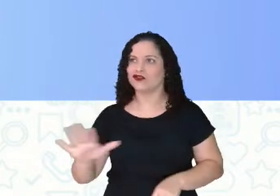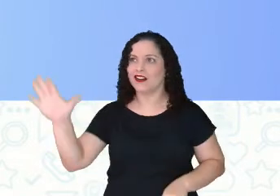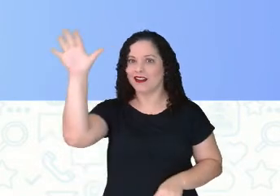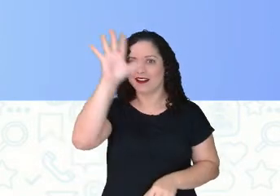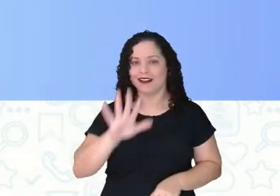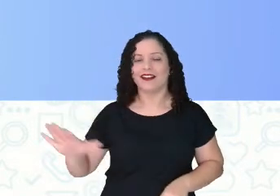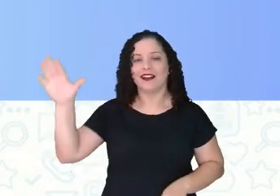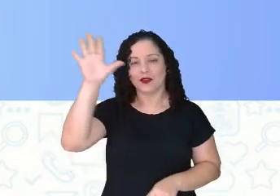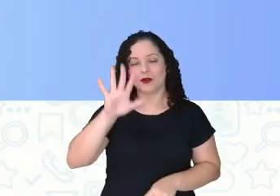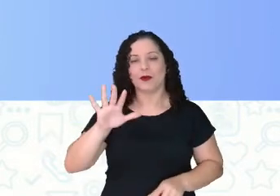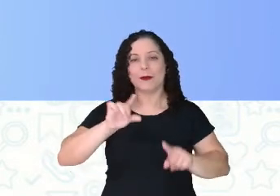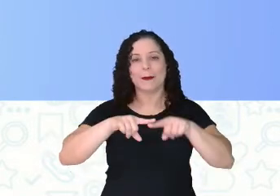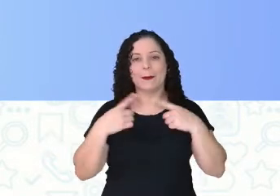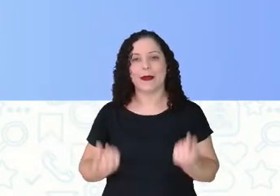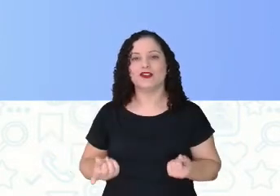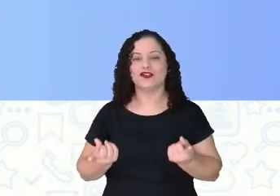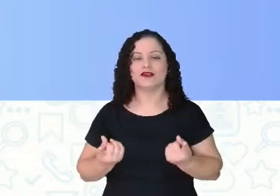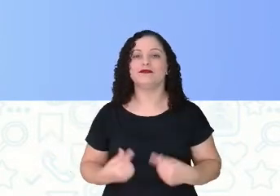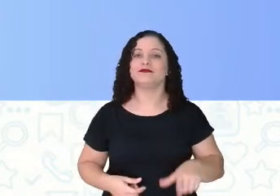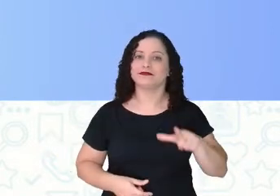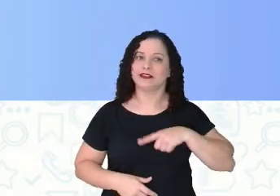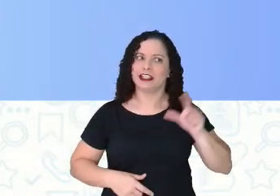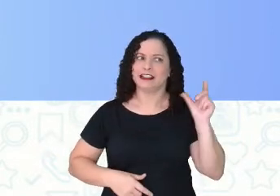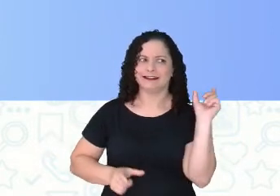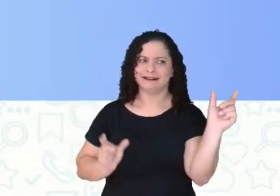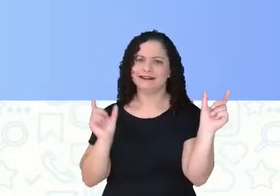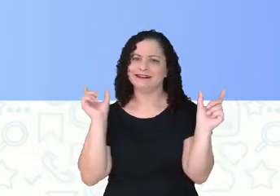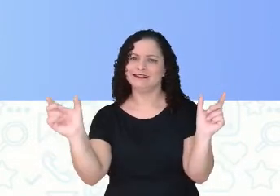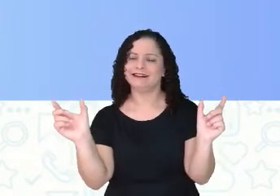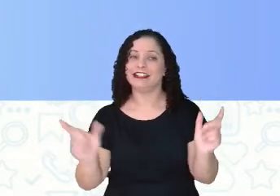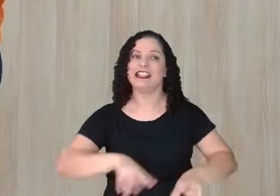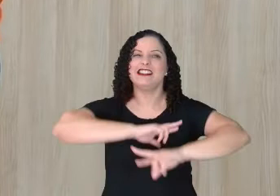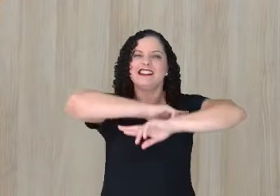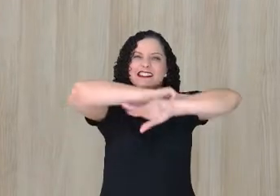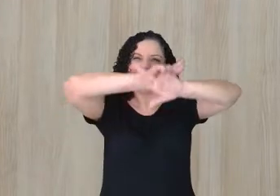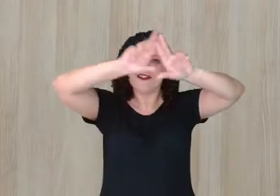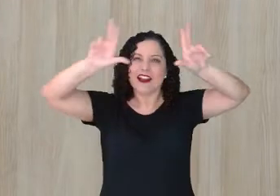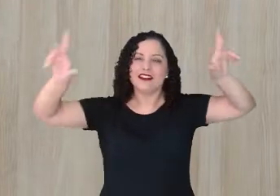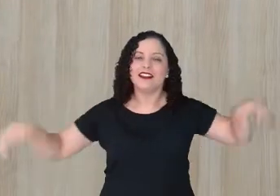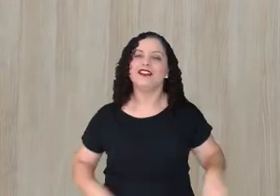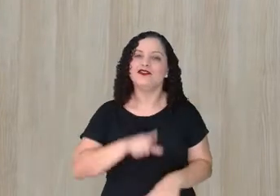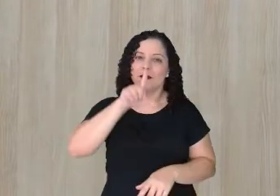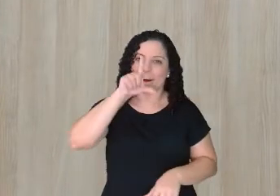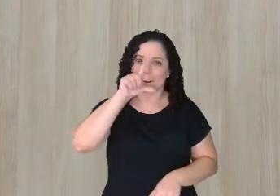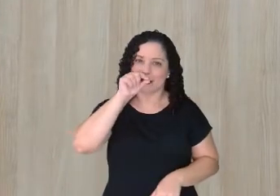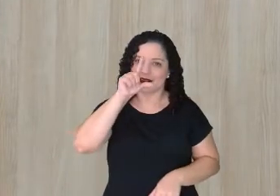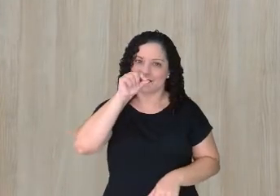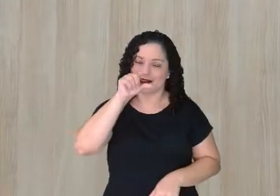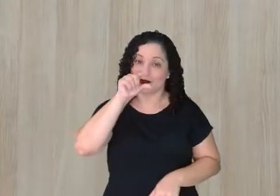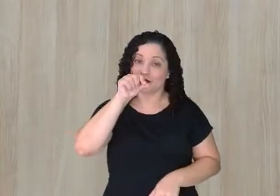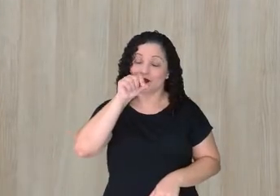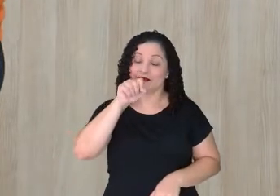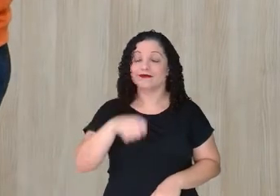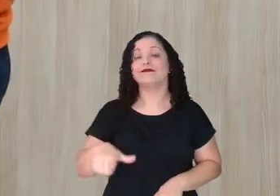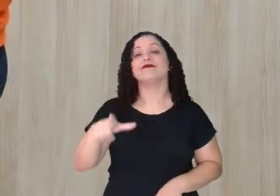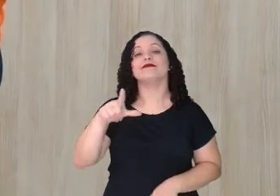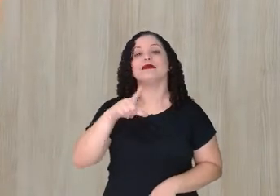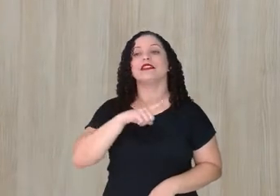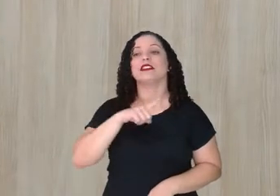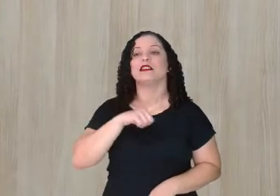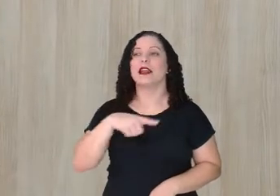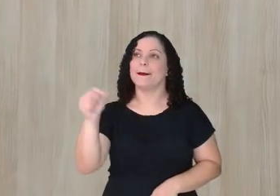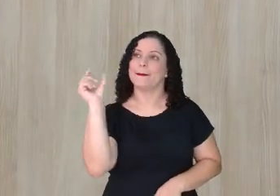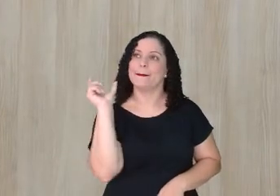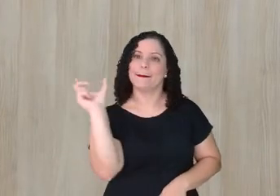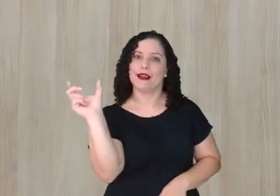canário da terra, porque existem vários tipos de pássaros. E aí nós temos o pássaro, a